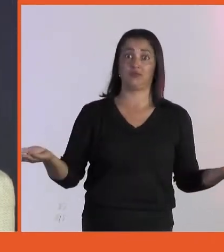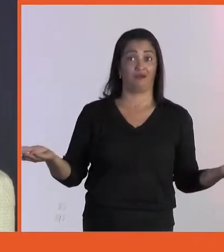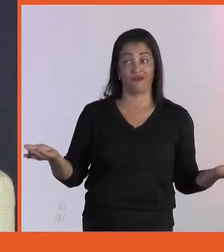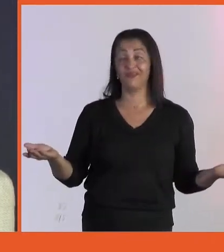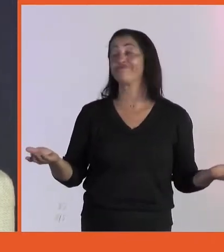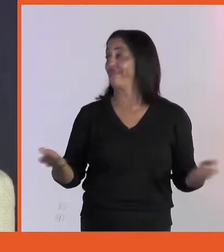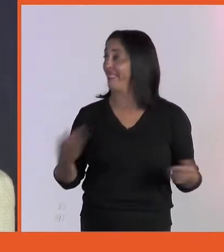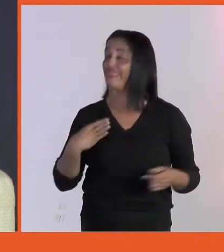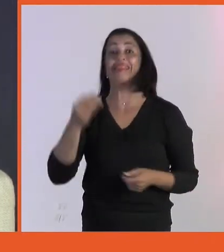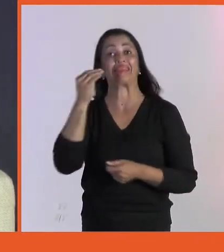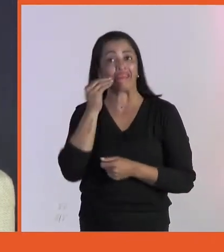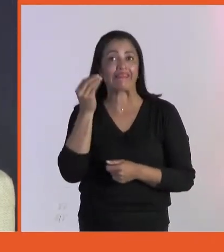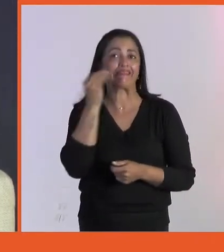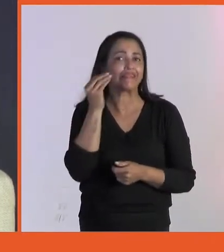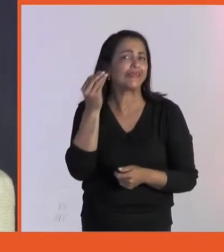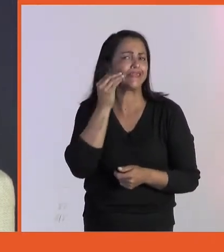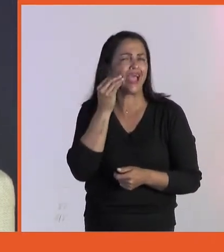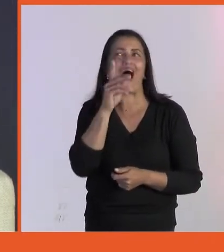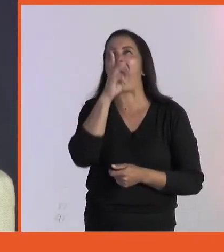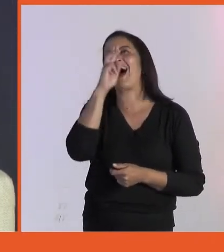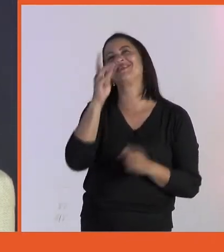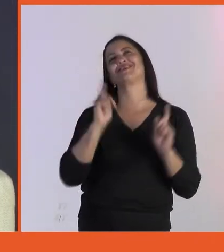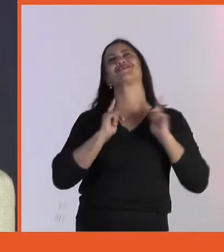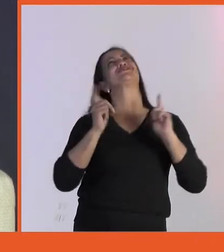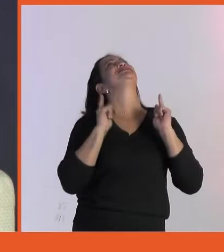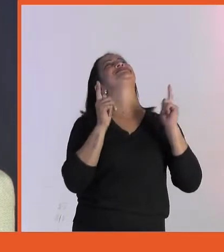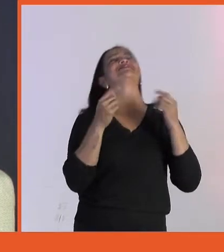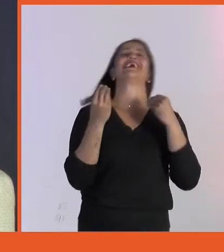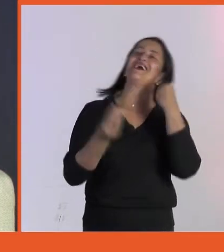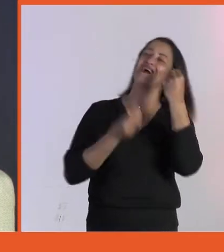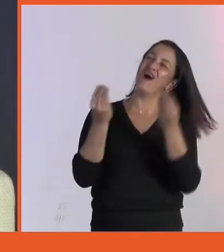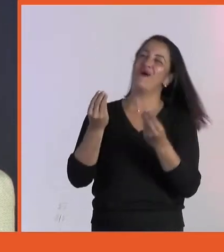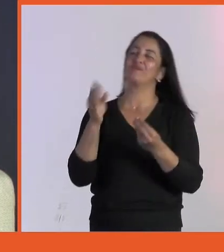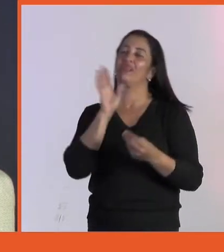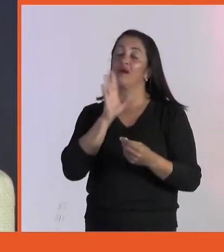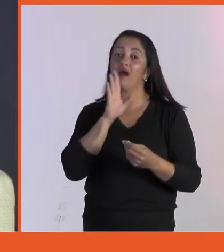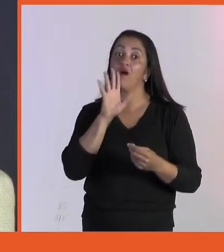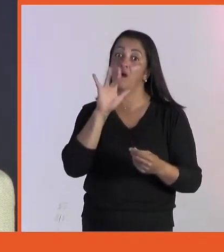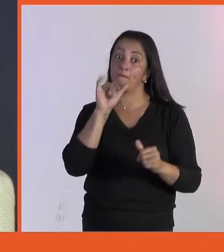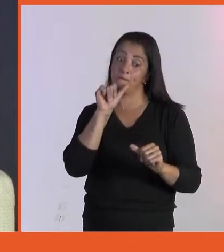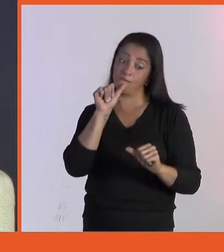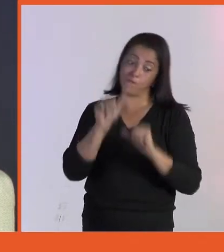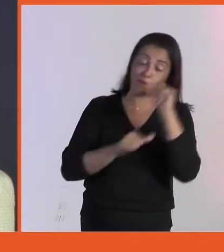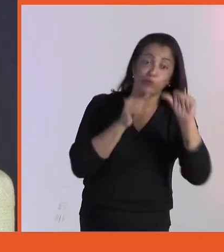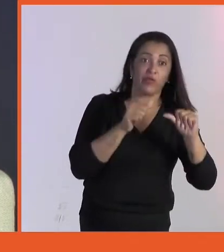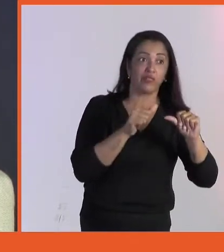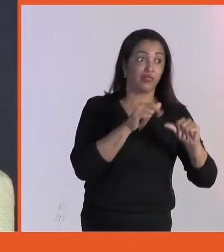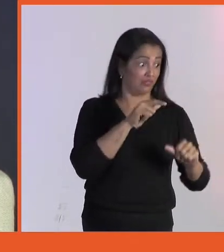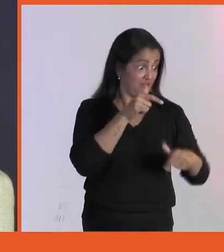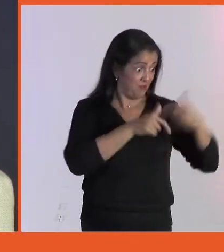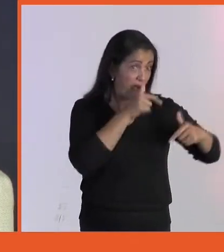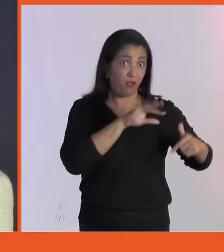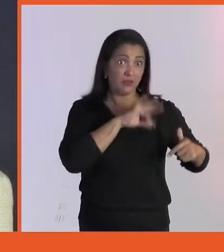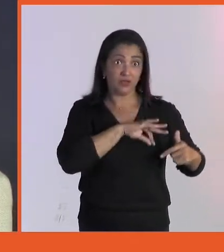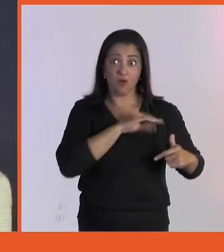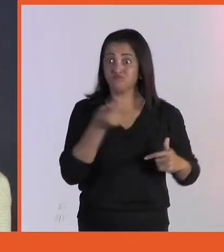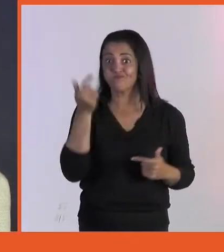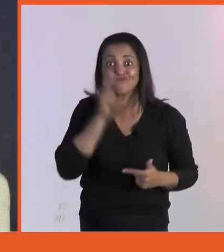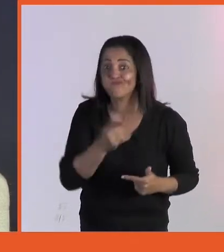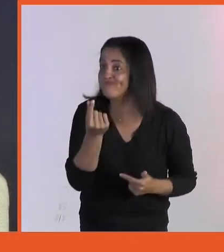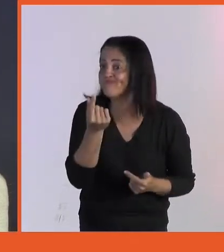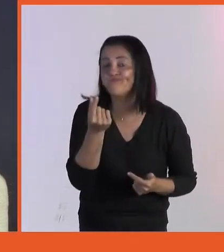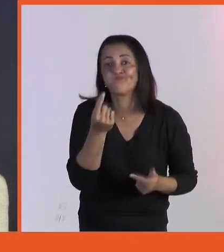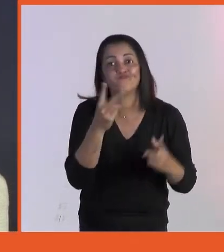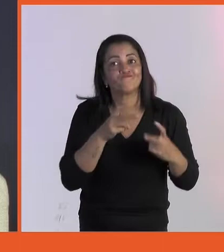Por mais que hoje você ache que é um hobby, enquanto você não encara ele como trabalho, ele não deixa de ser um hobby. E a partir do momento que